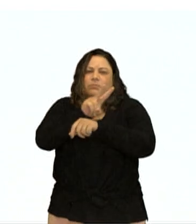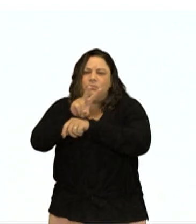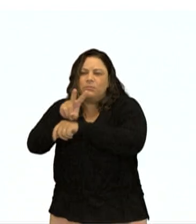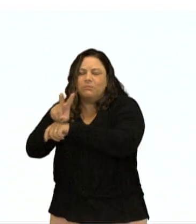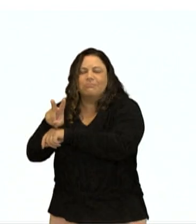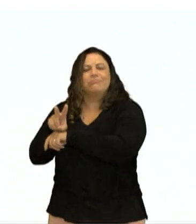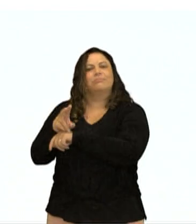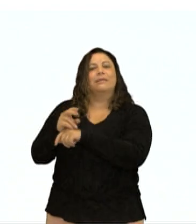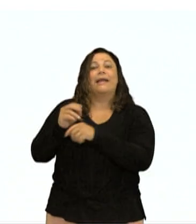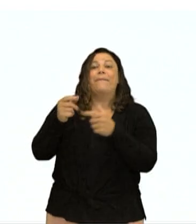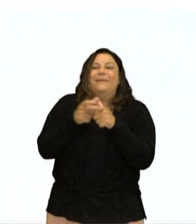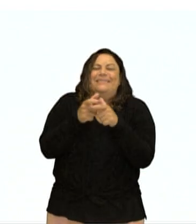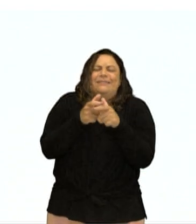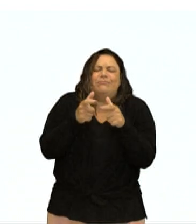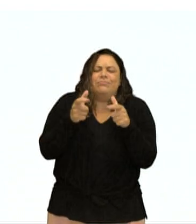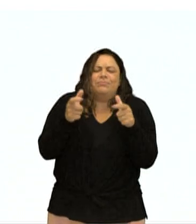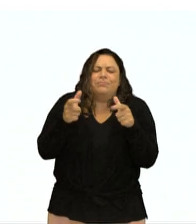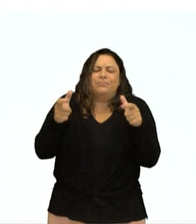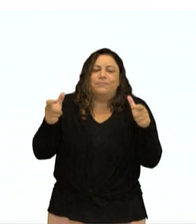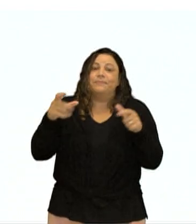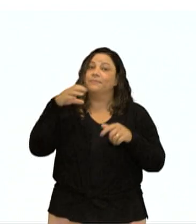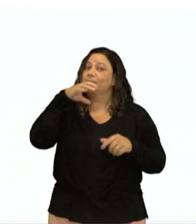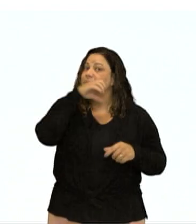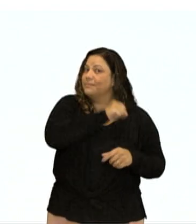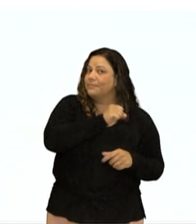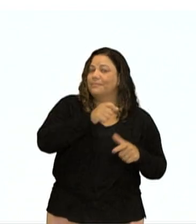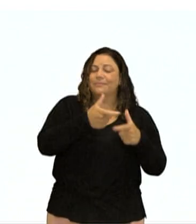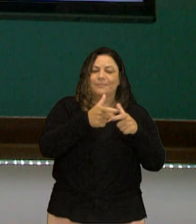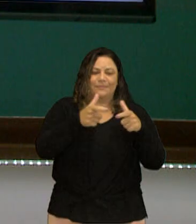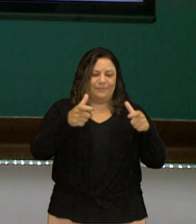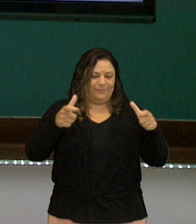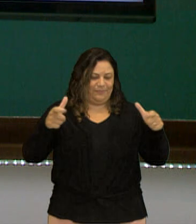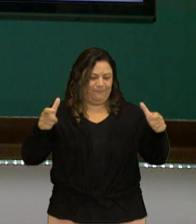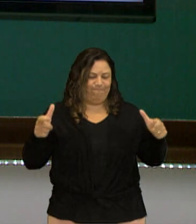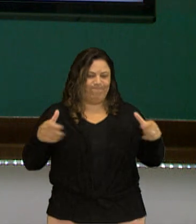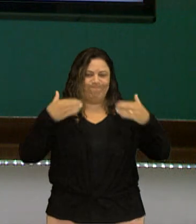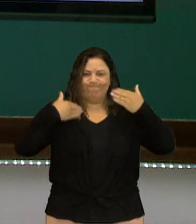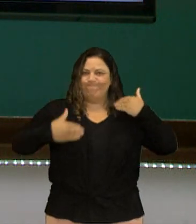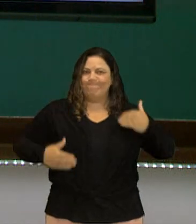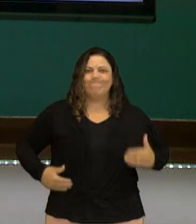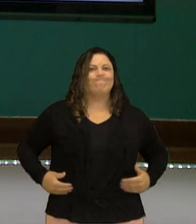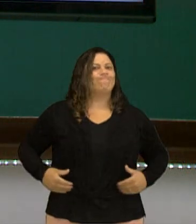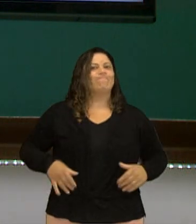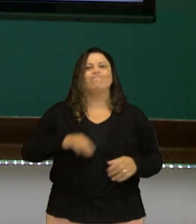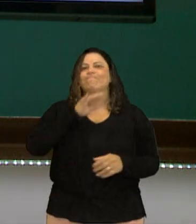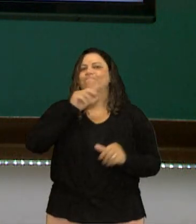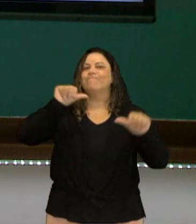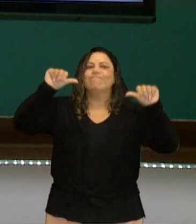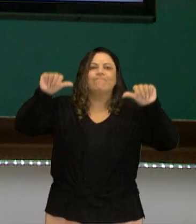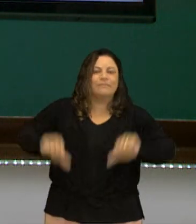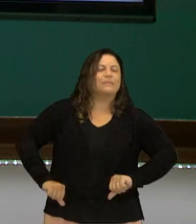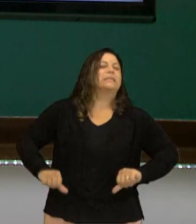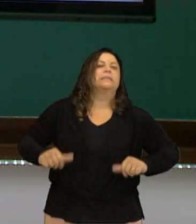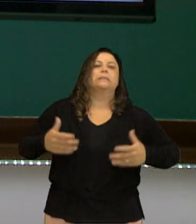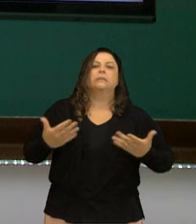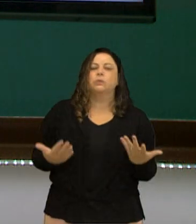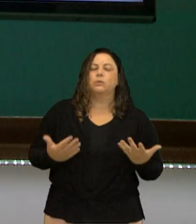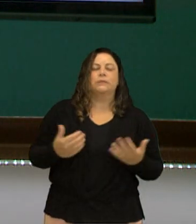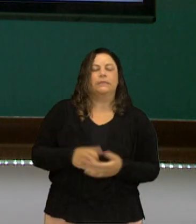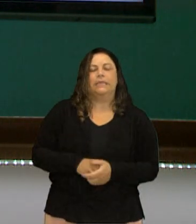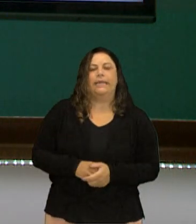muitas bactérias e elas se multiplicam muito rapidamente, o nosso corpo não dá conta de eliminá-las. Então,